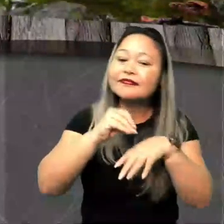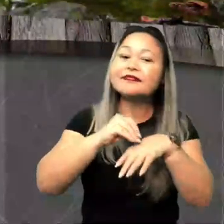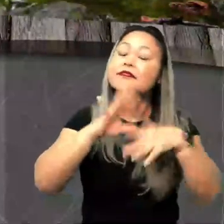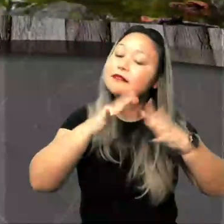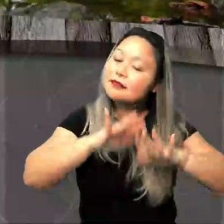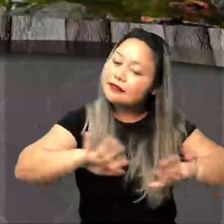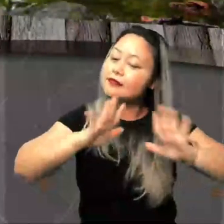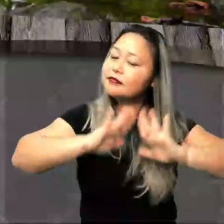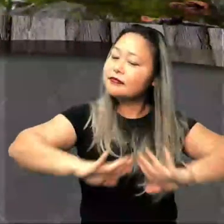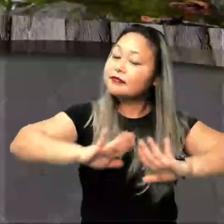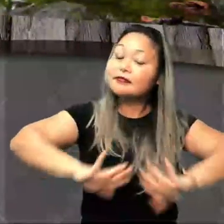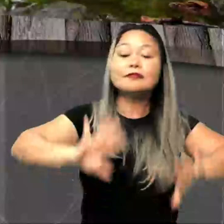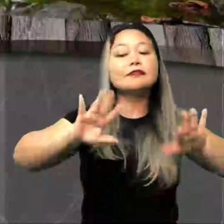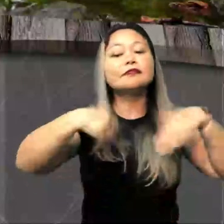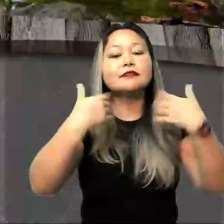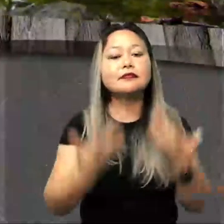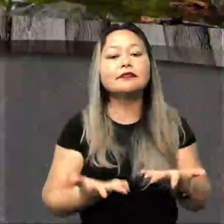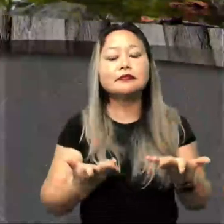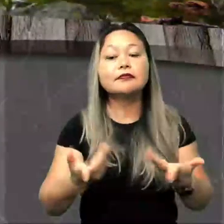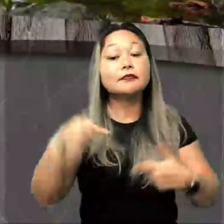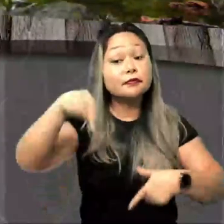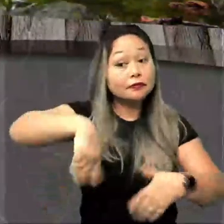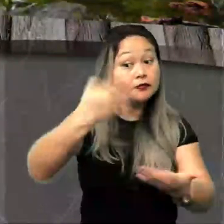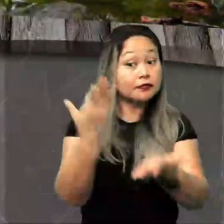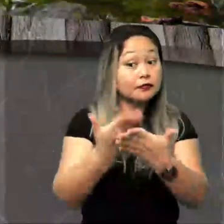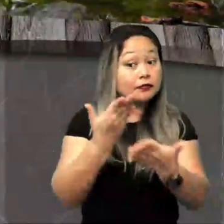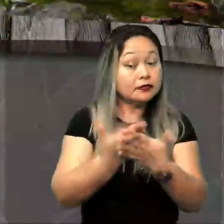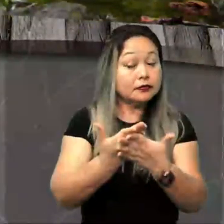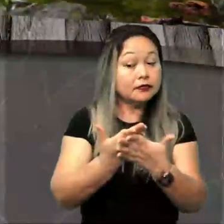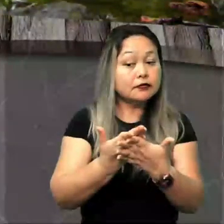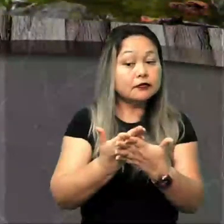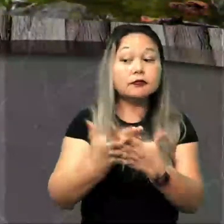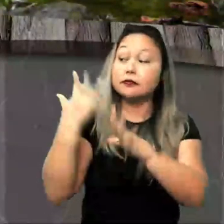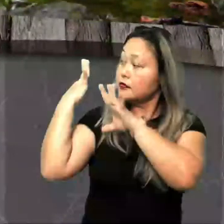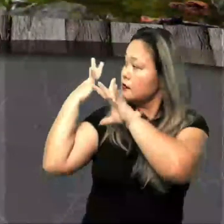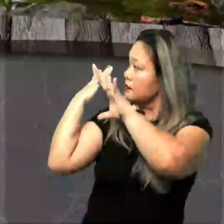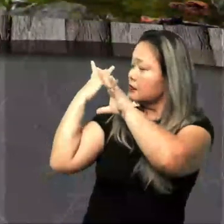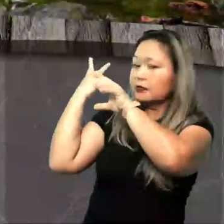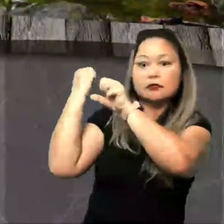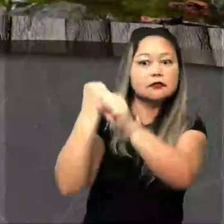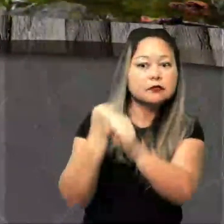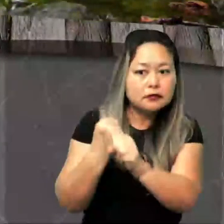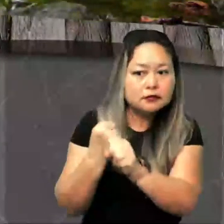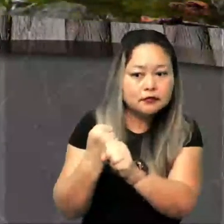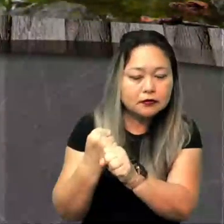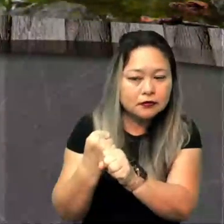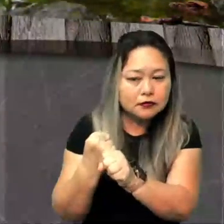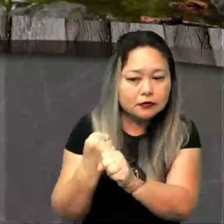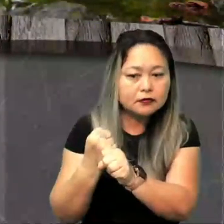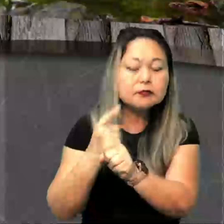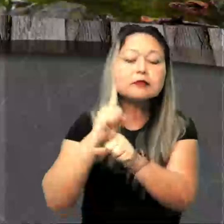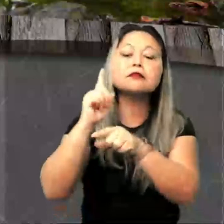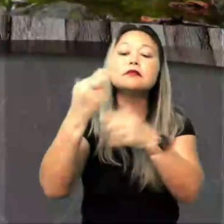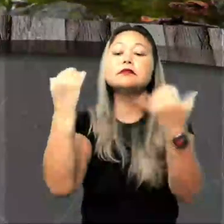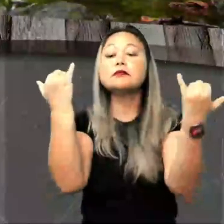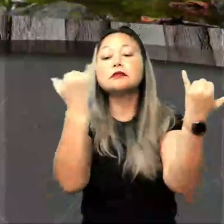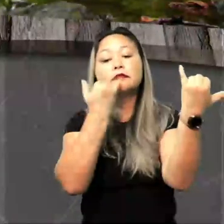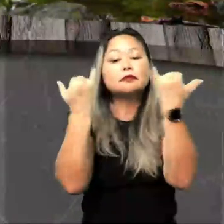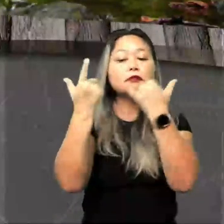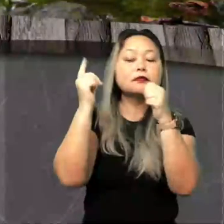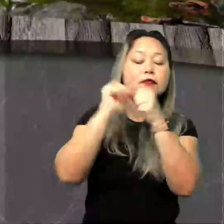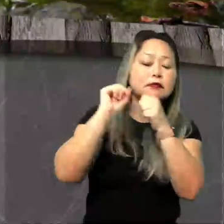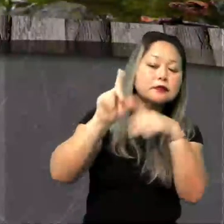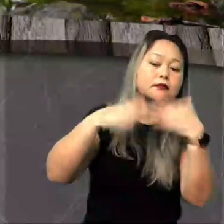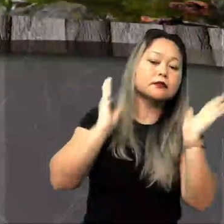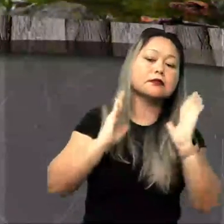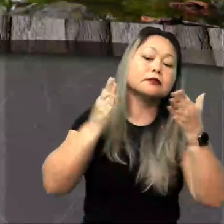uma relaxada aí. Então, nessa aula, nós vamos revisar, certo? As informações que nós